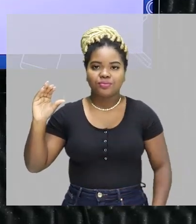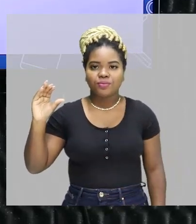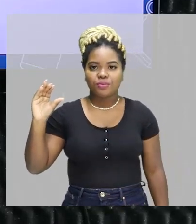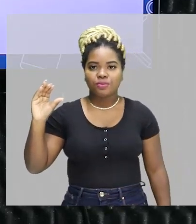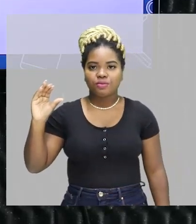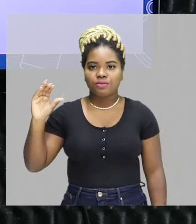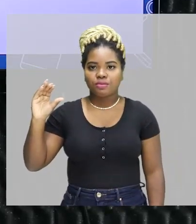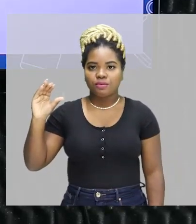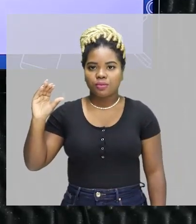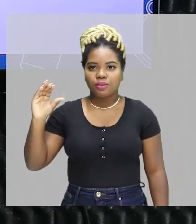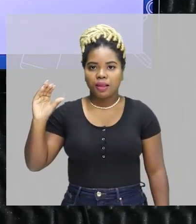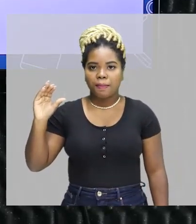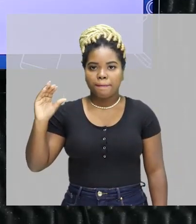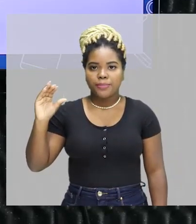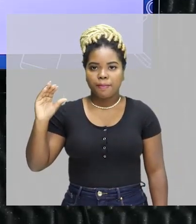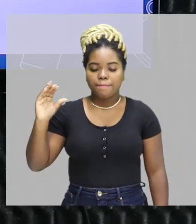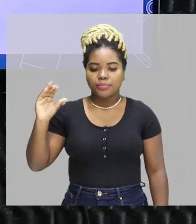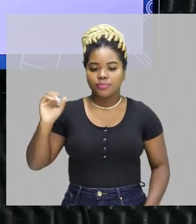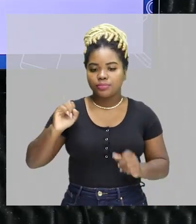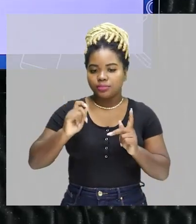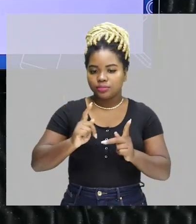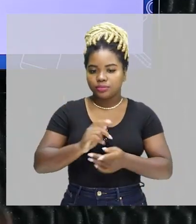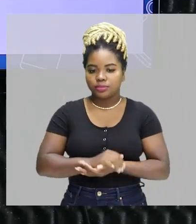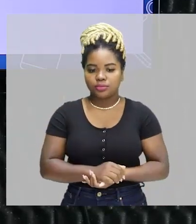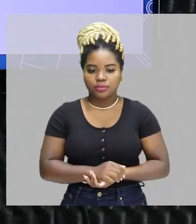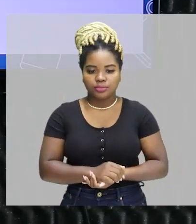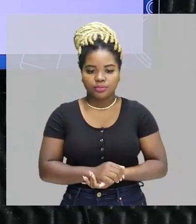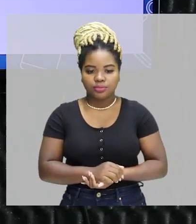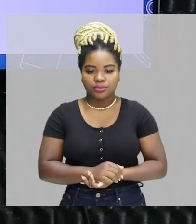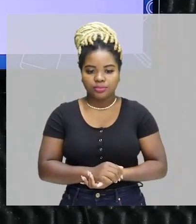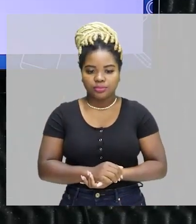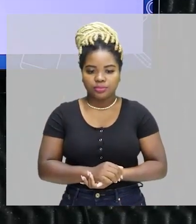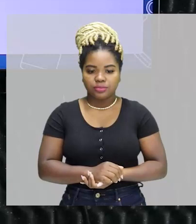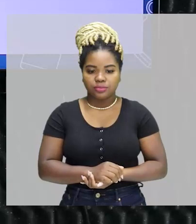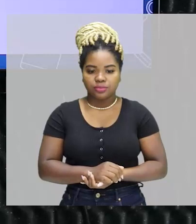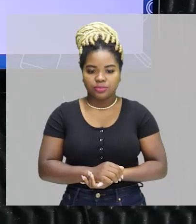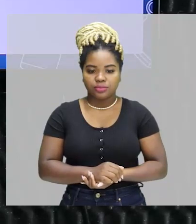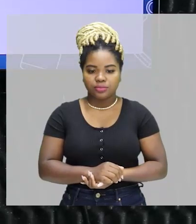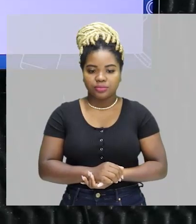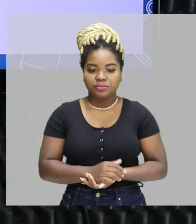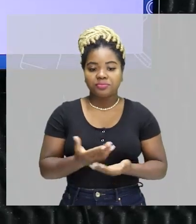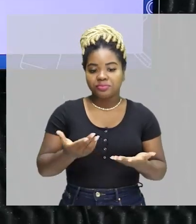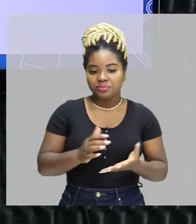nosso amigo Aristóteles por excelência, correto? Então, te prepara aí, pega a